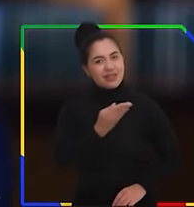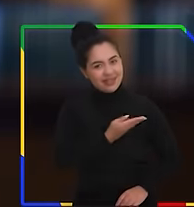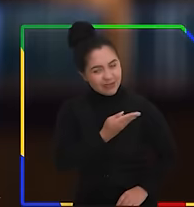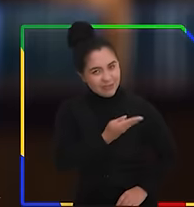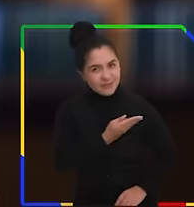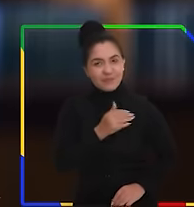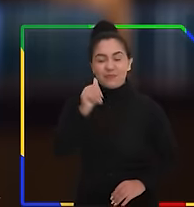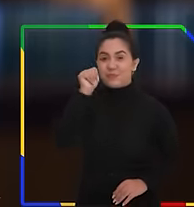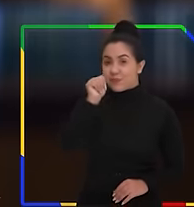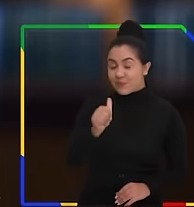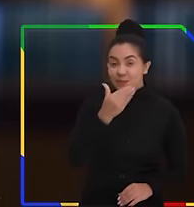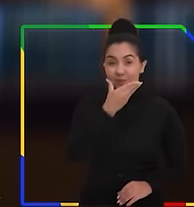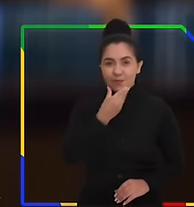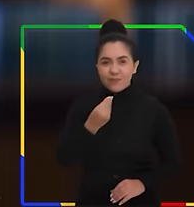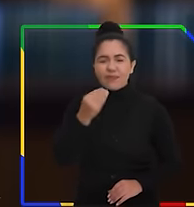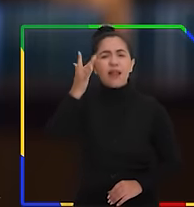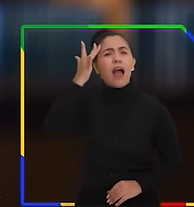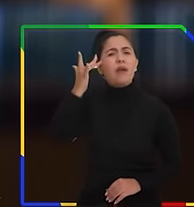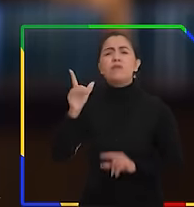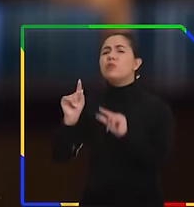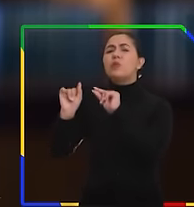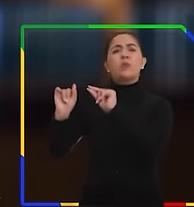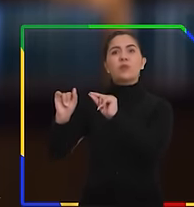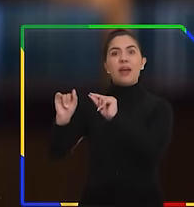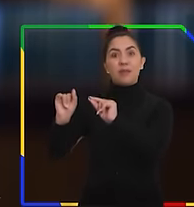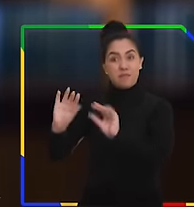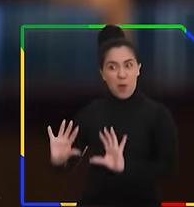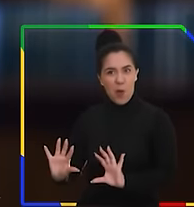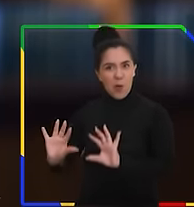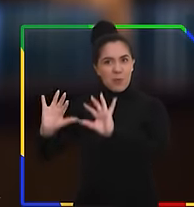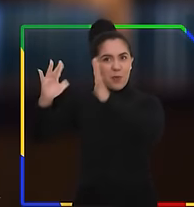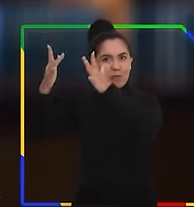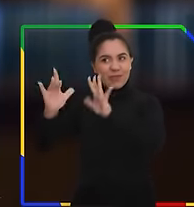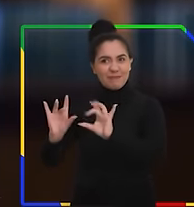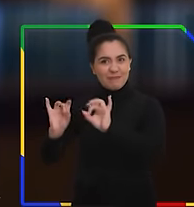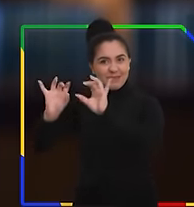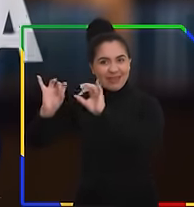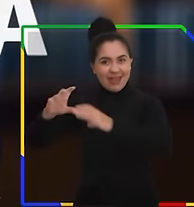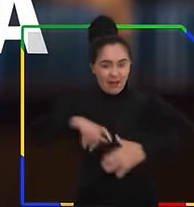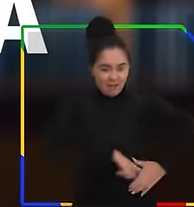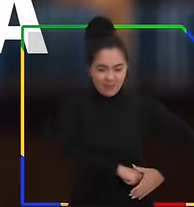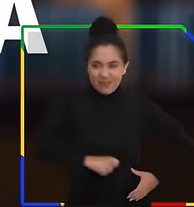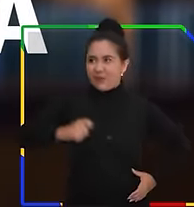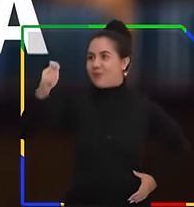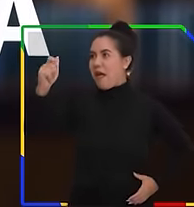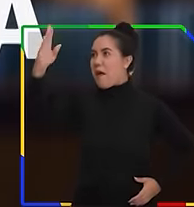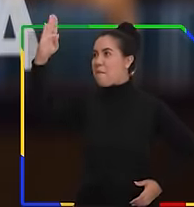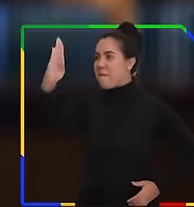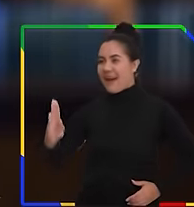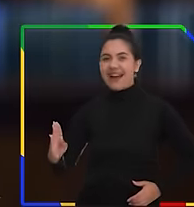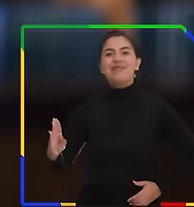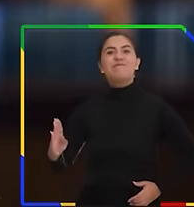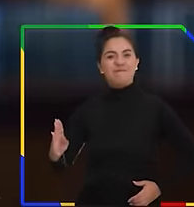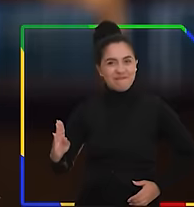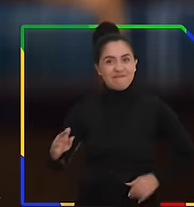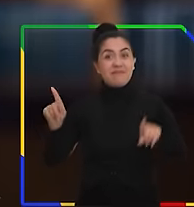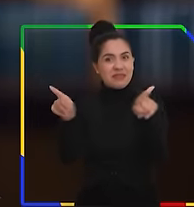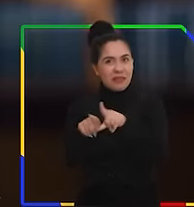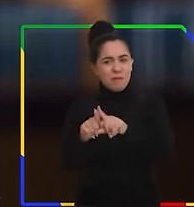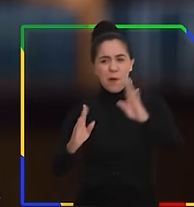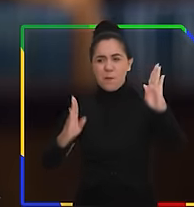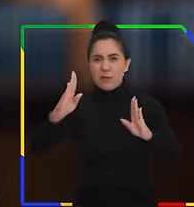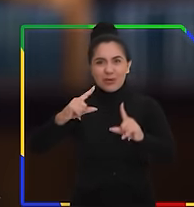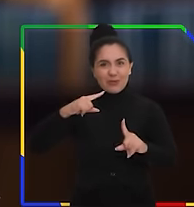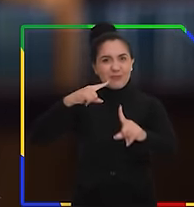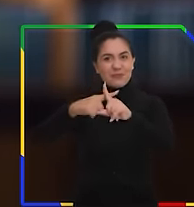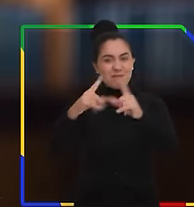Minhas amigas e meus amigos, amanhã é dia de comemorarmos a independência do Brasil. E é também um bom